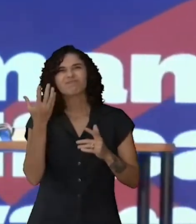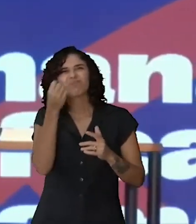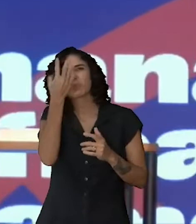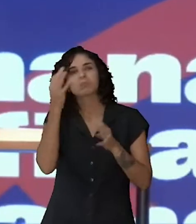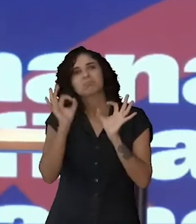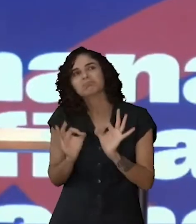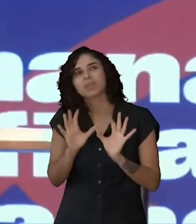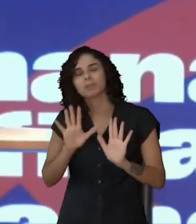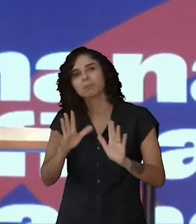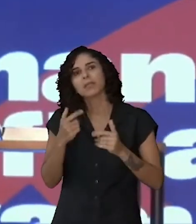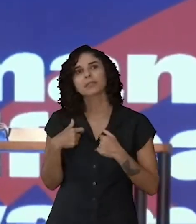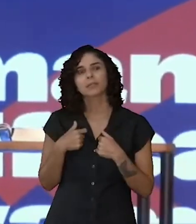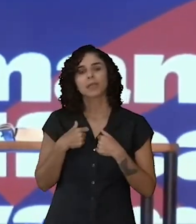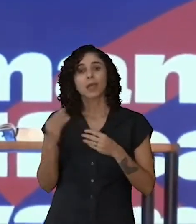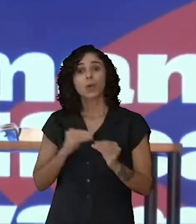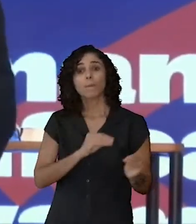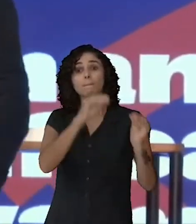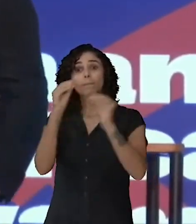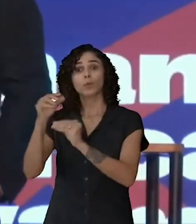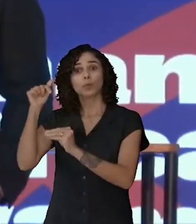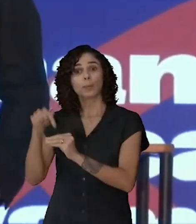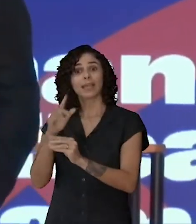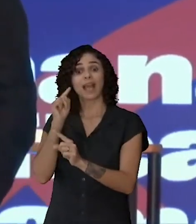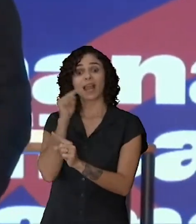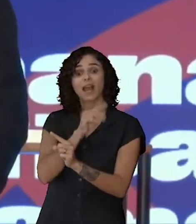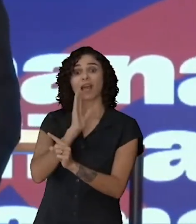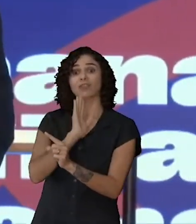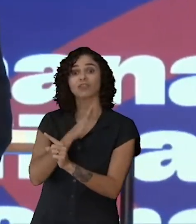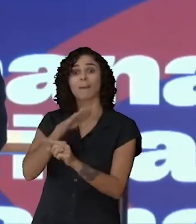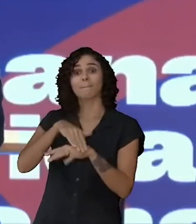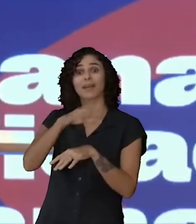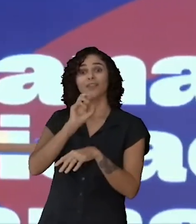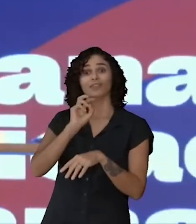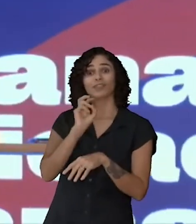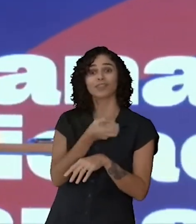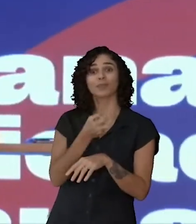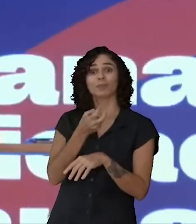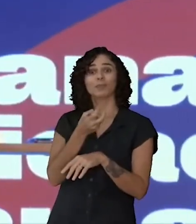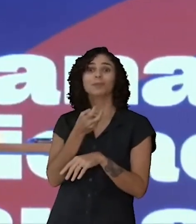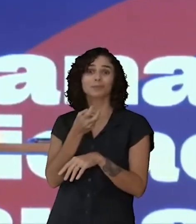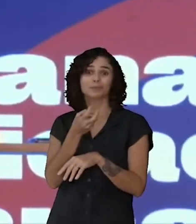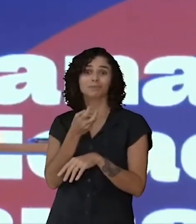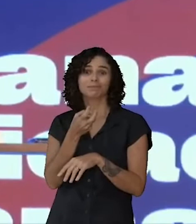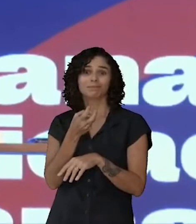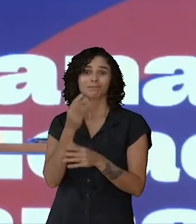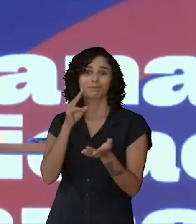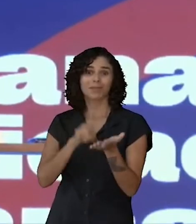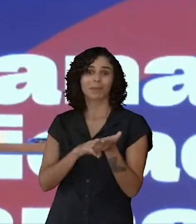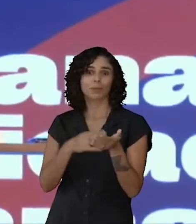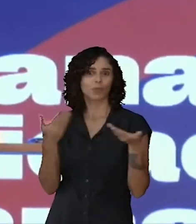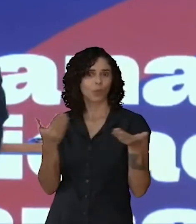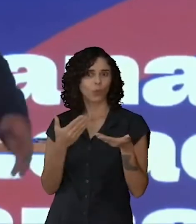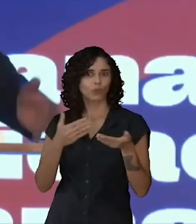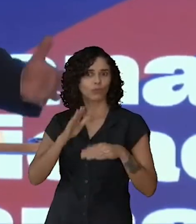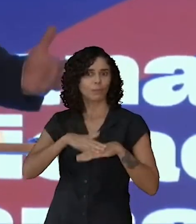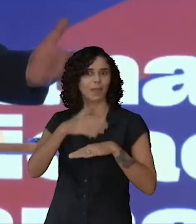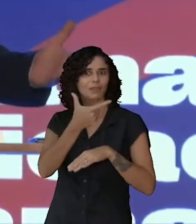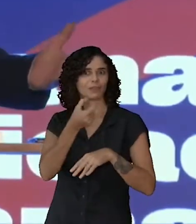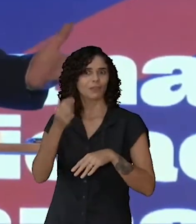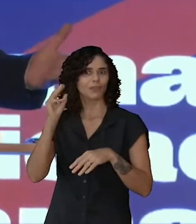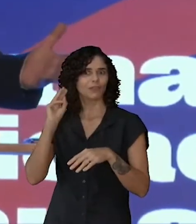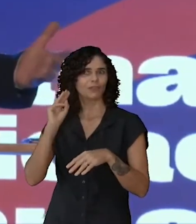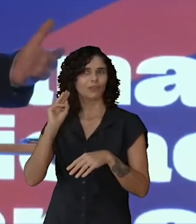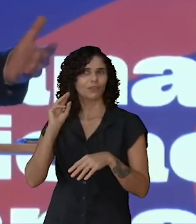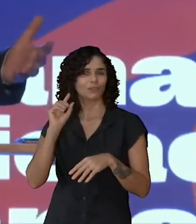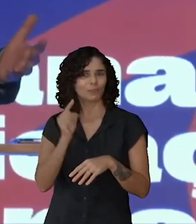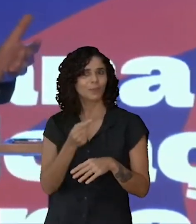vir para cá, já tinha mais de 5.000 membros e 7.000 pessoas na frequência. Hoje eles são uma igreja de mais de 20.000 membros.